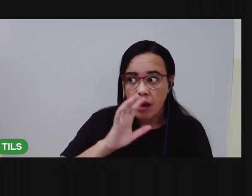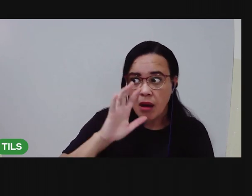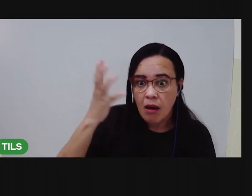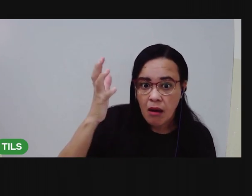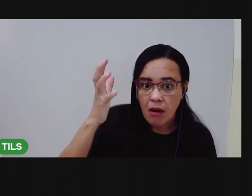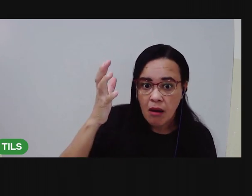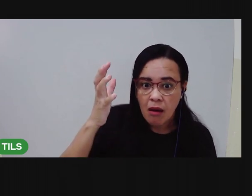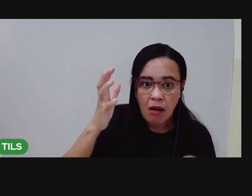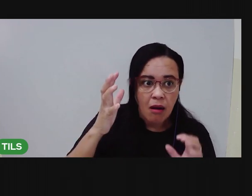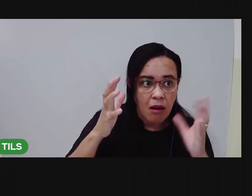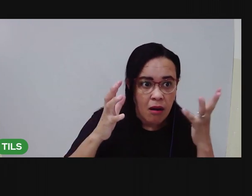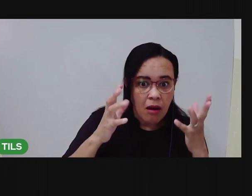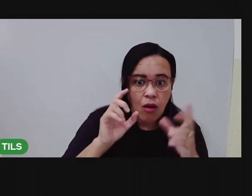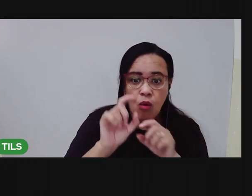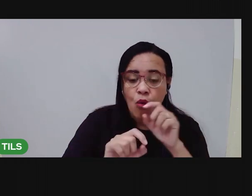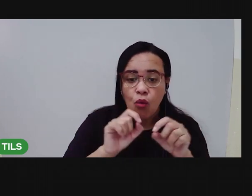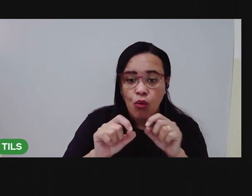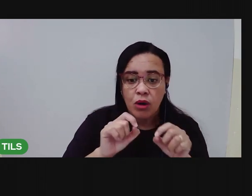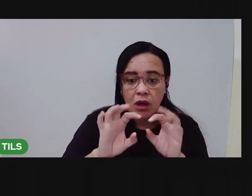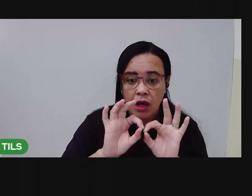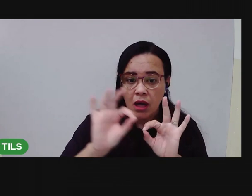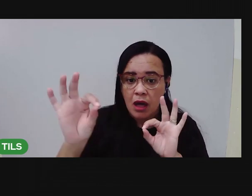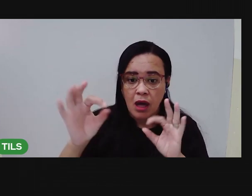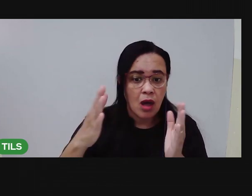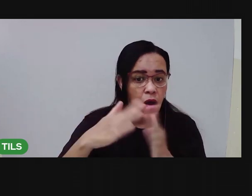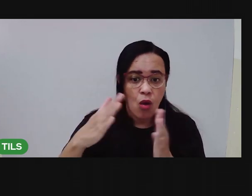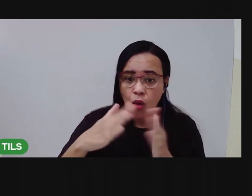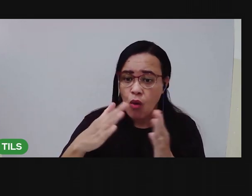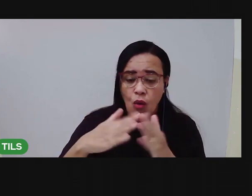com ele longe de casa, sozinho?